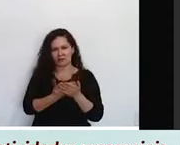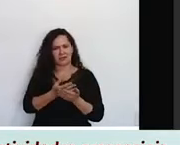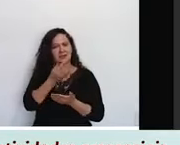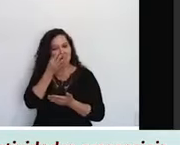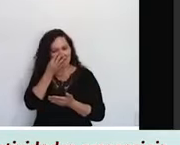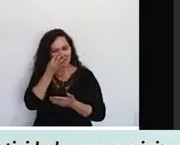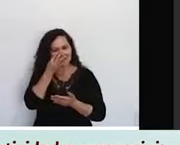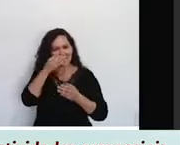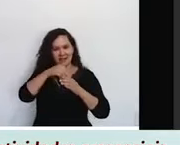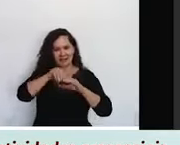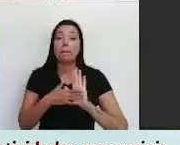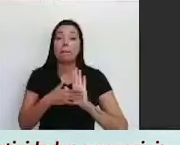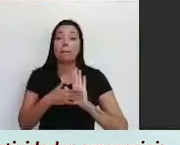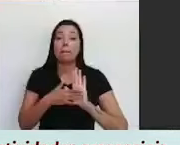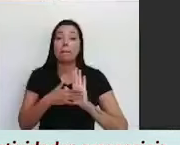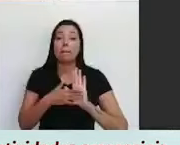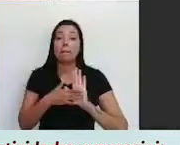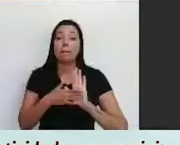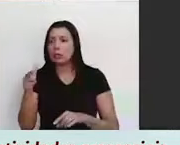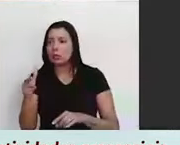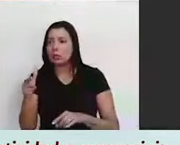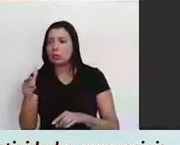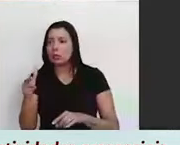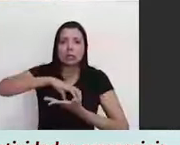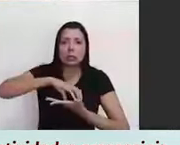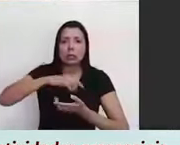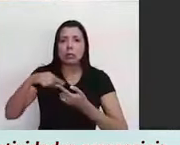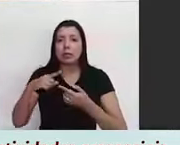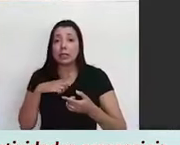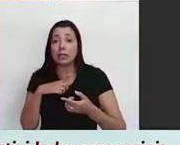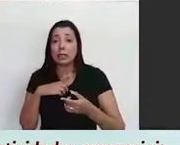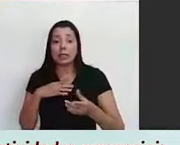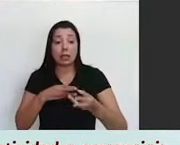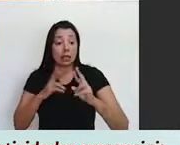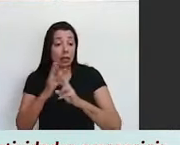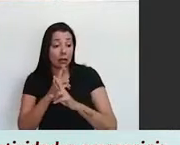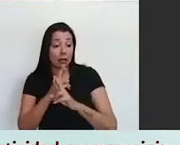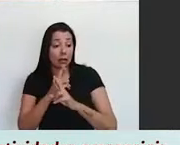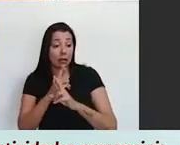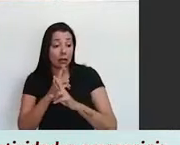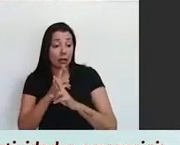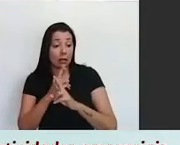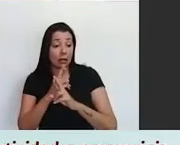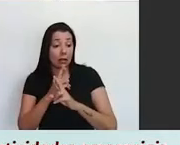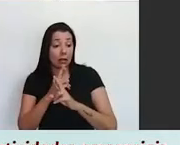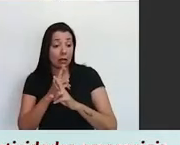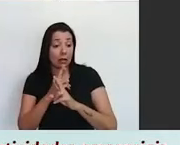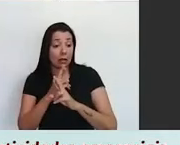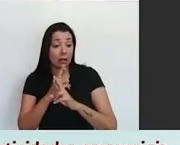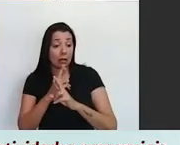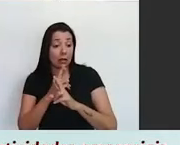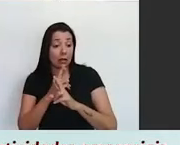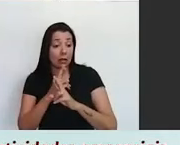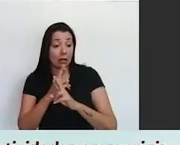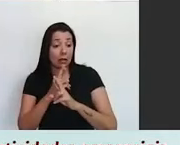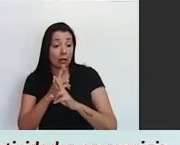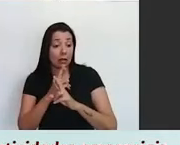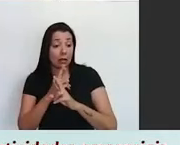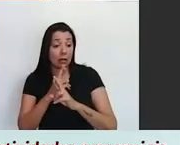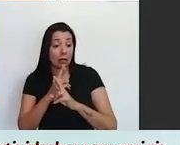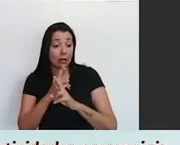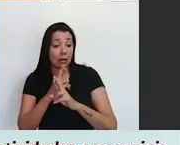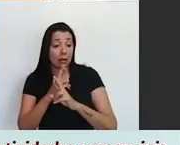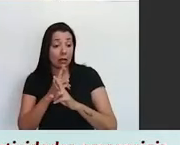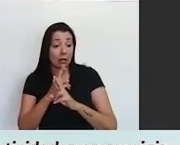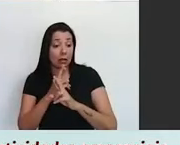do Distrito Federal. Porque nós temos que envolver a sociedade, nós temos que ter a sociedade ao nosso lado, para que o